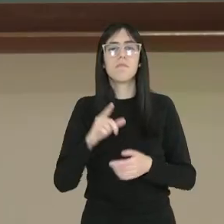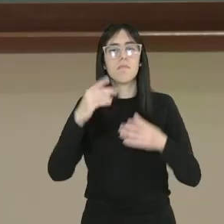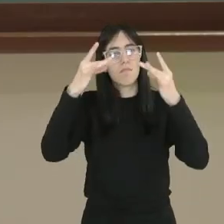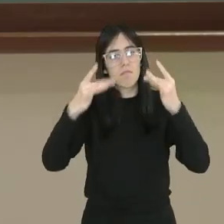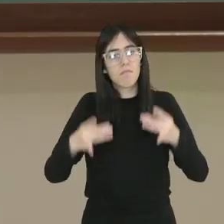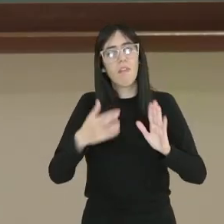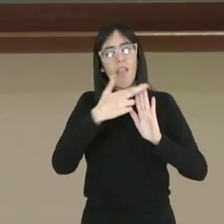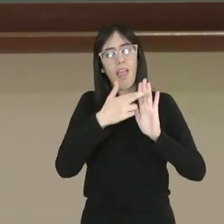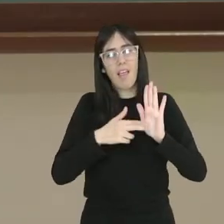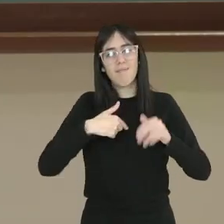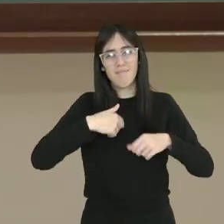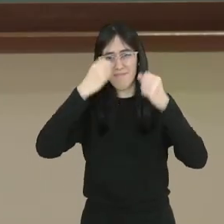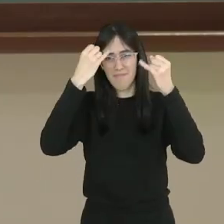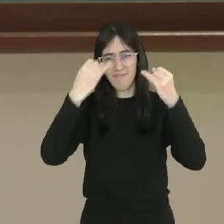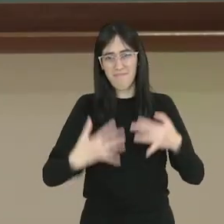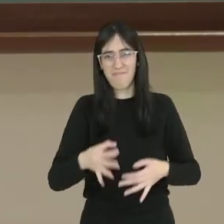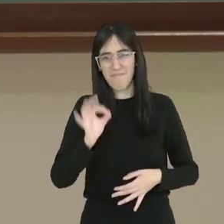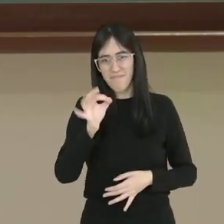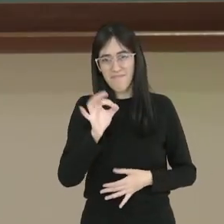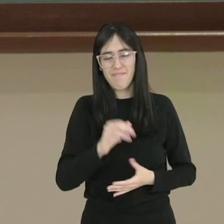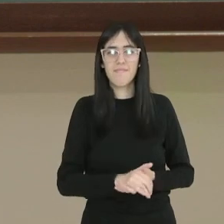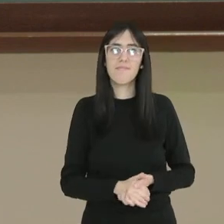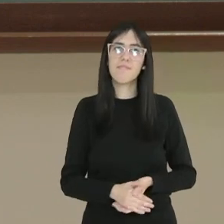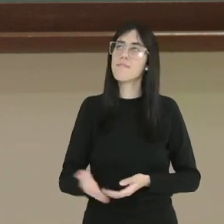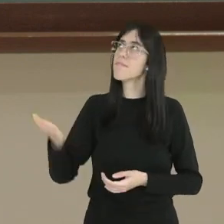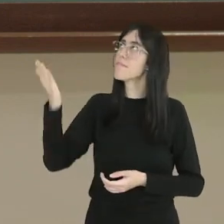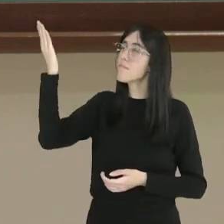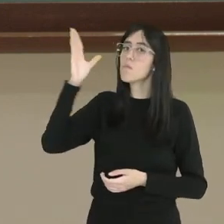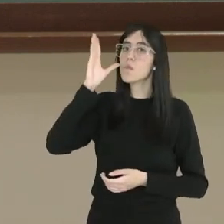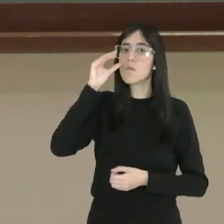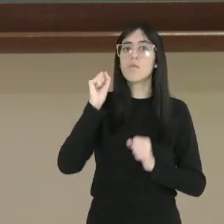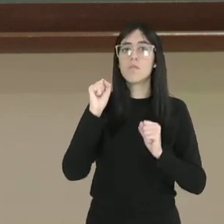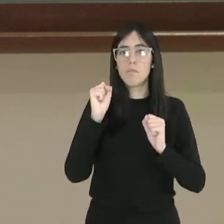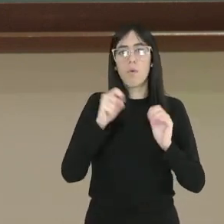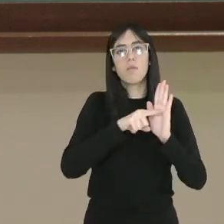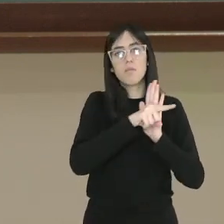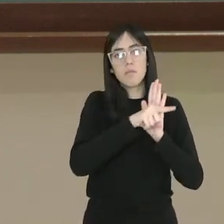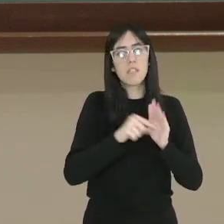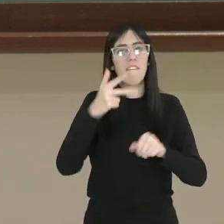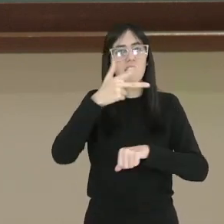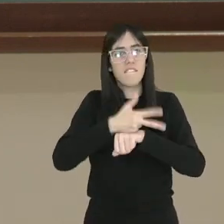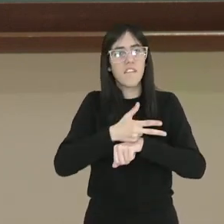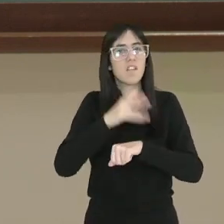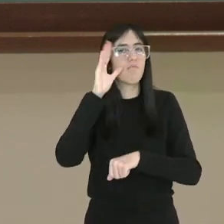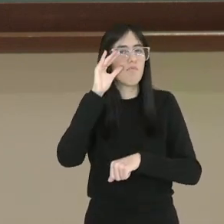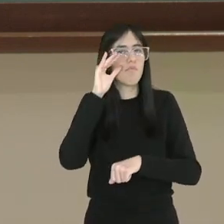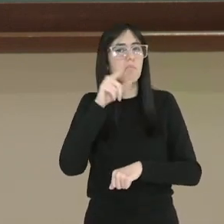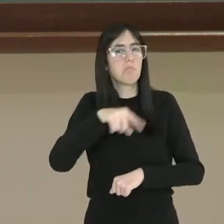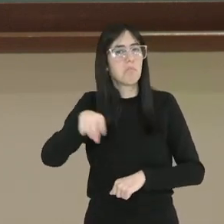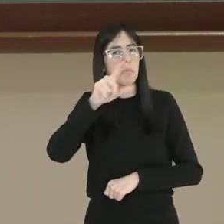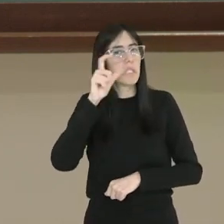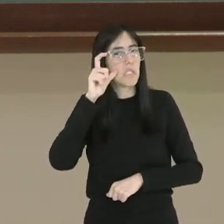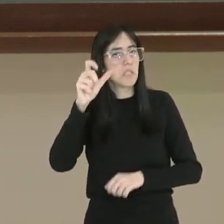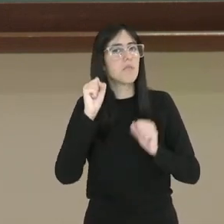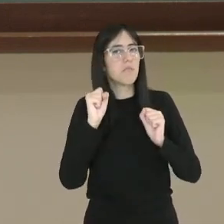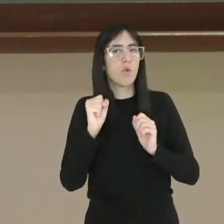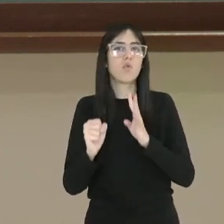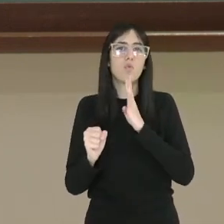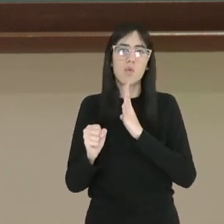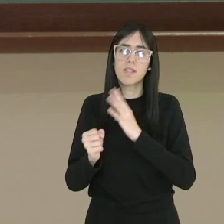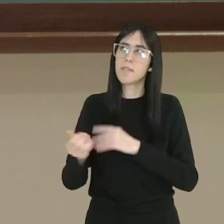regras principais do jogo. Eu deixo para vocês uma sugestão de vídeo, para se vocês tiverem interesse em se aprofundar um pouquinho